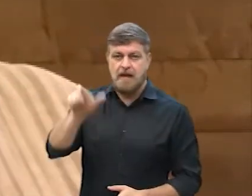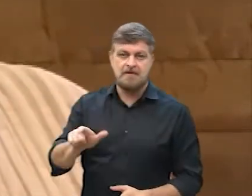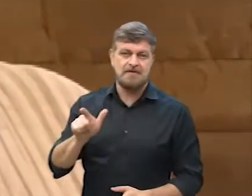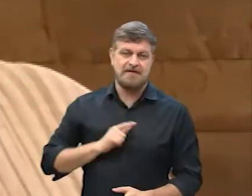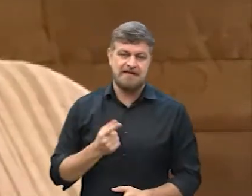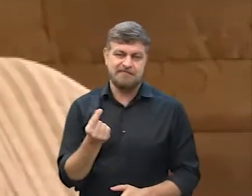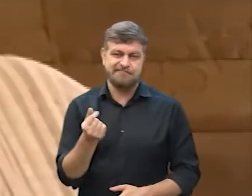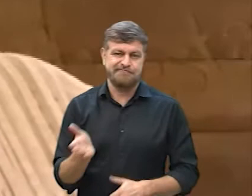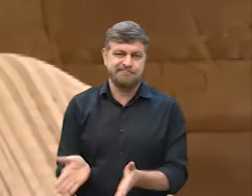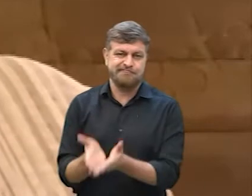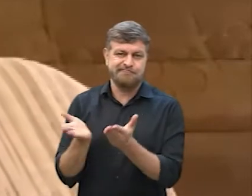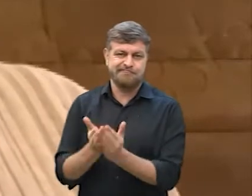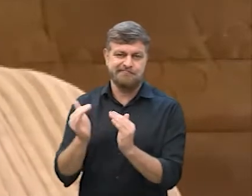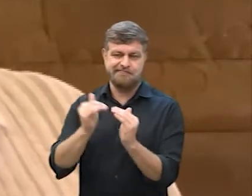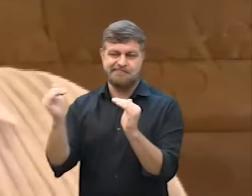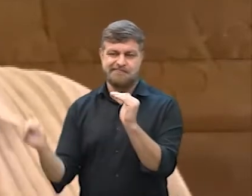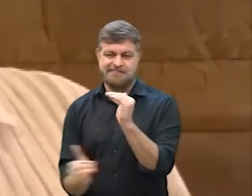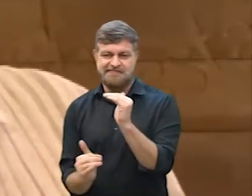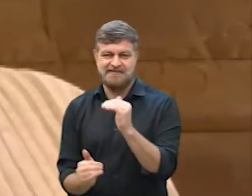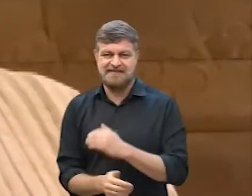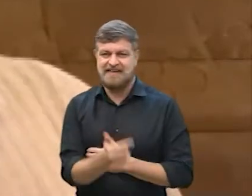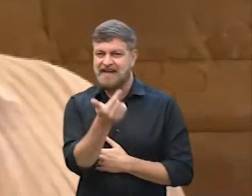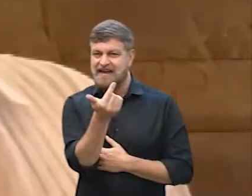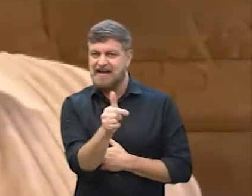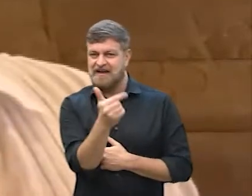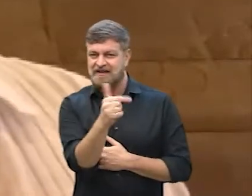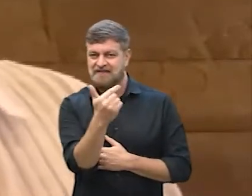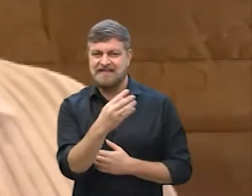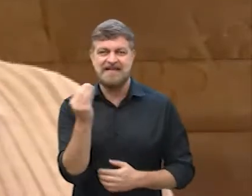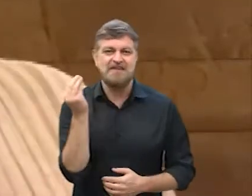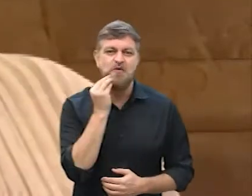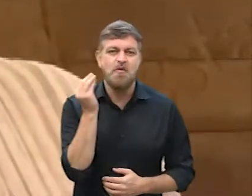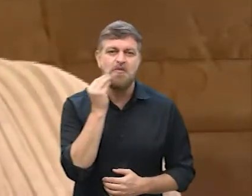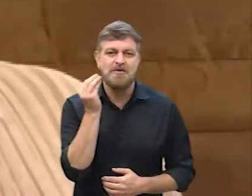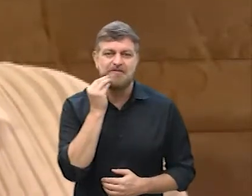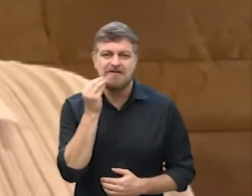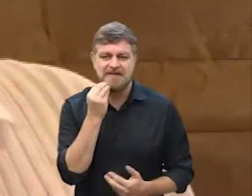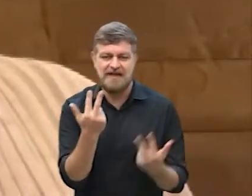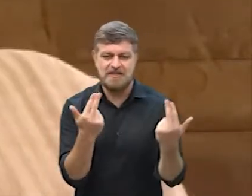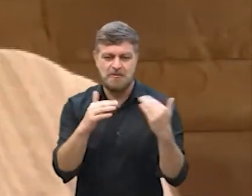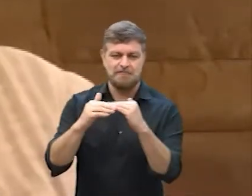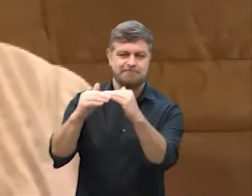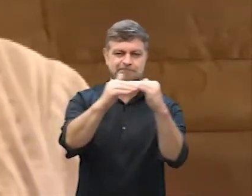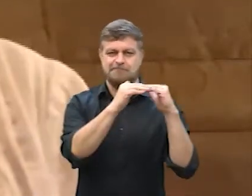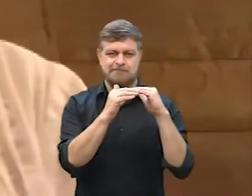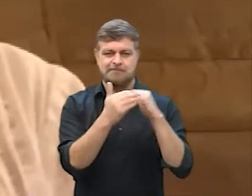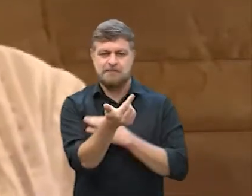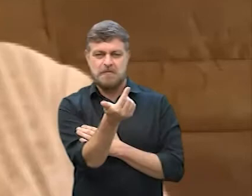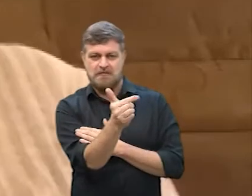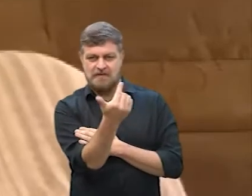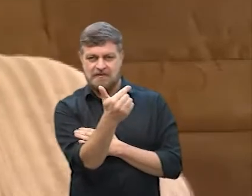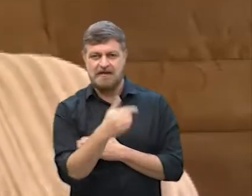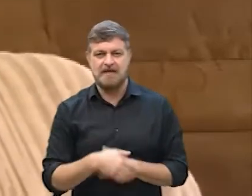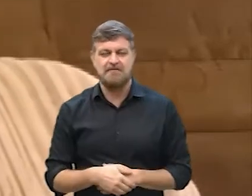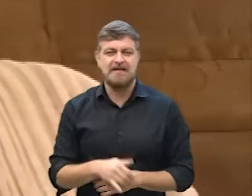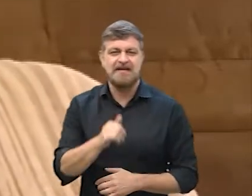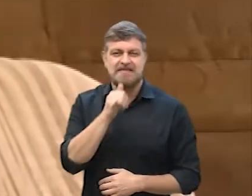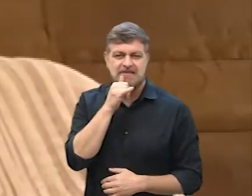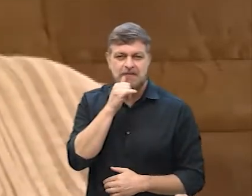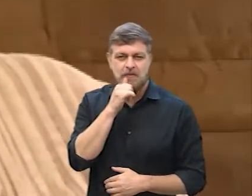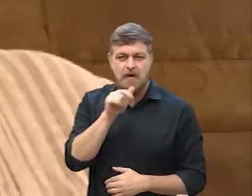menos, aquele que não teve a mesma possibilidade que o outro, aquele que tem menos